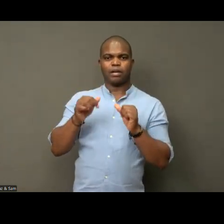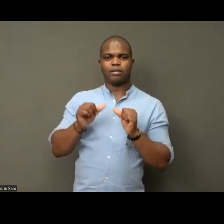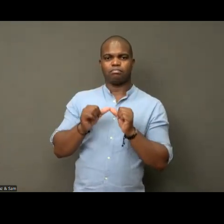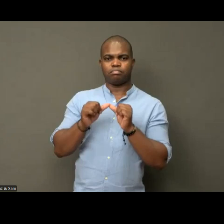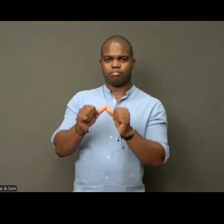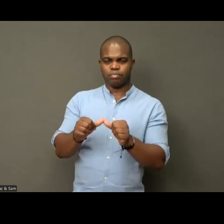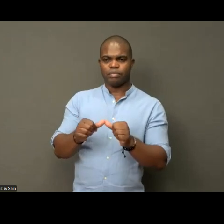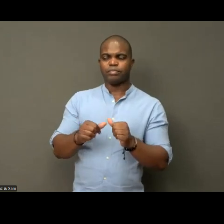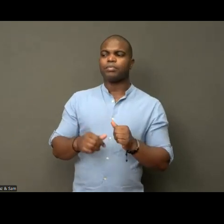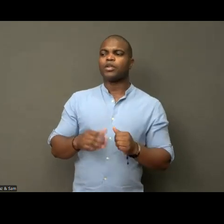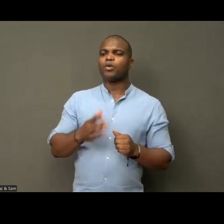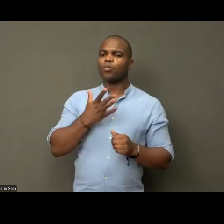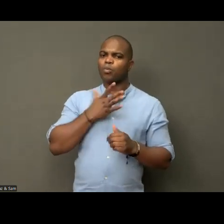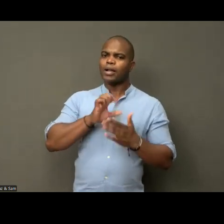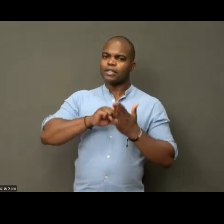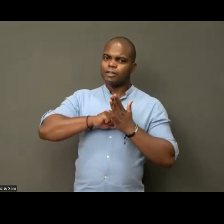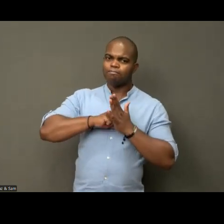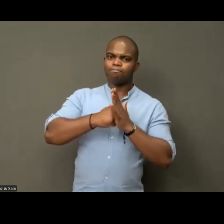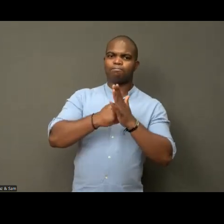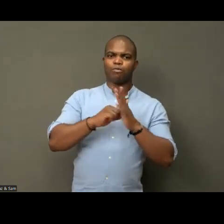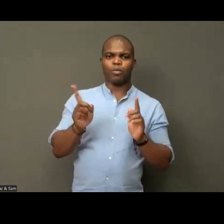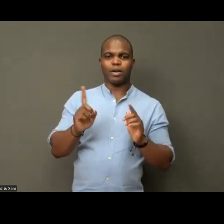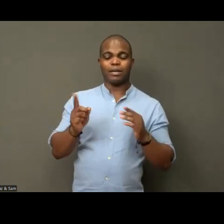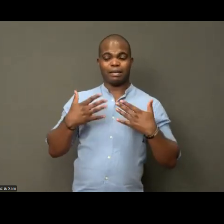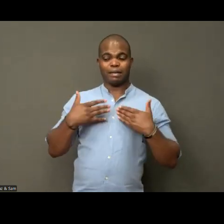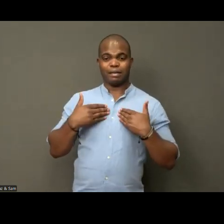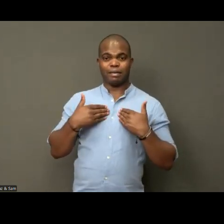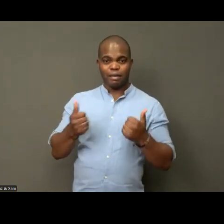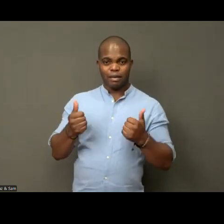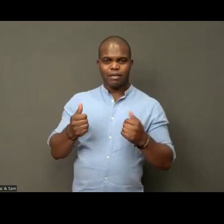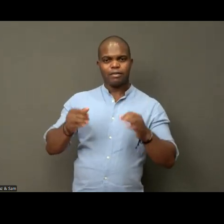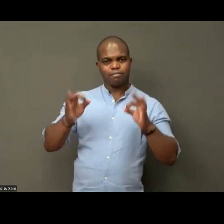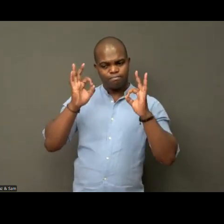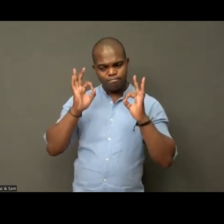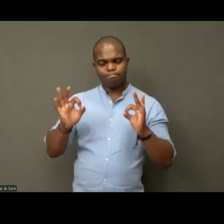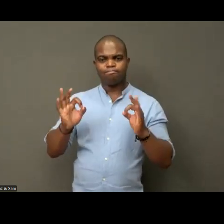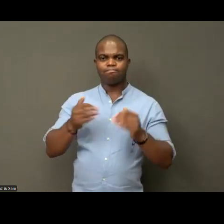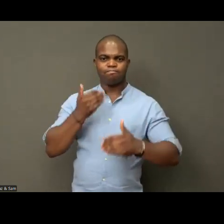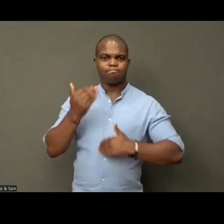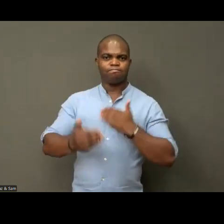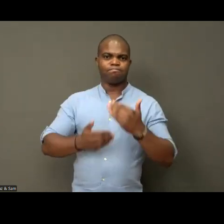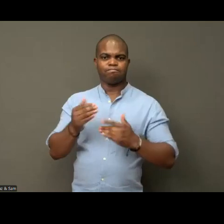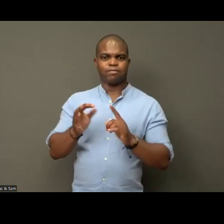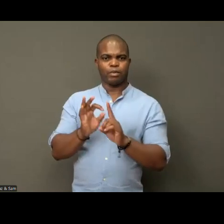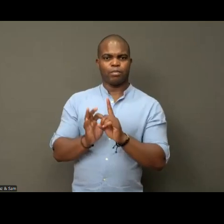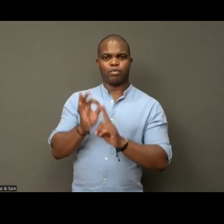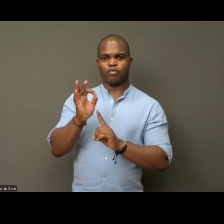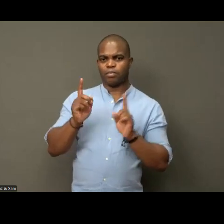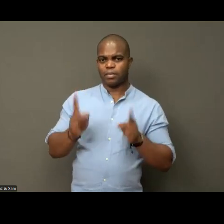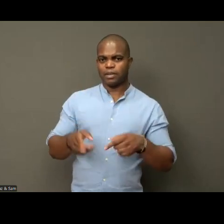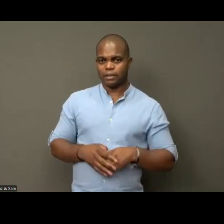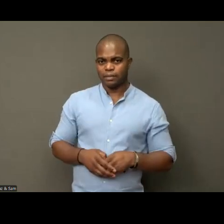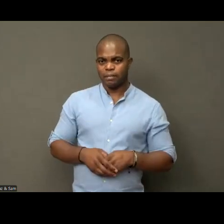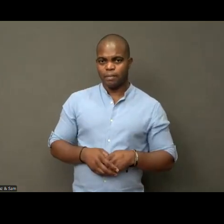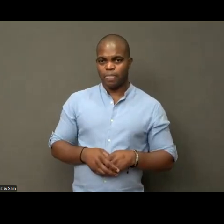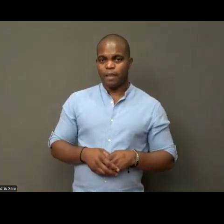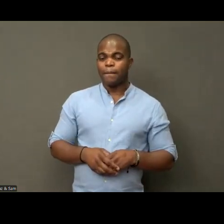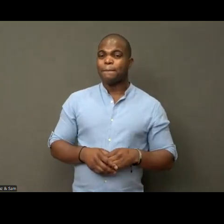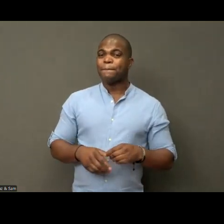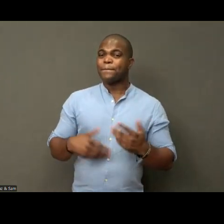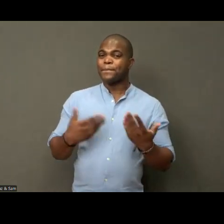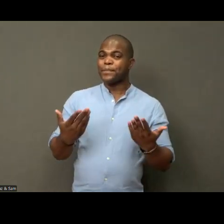sociais e, por exemplo, o papel do trabalho comunitário, incluindo as redes